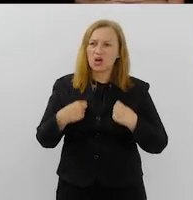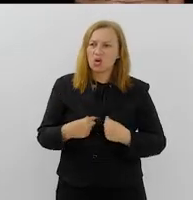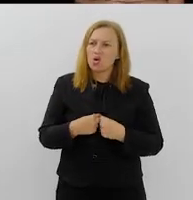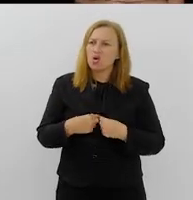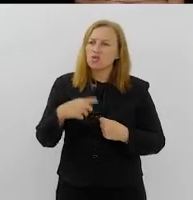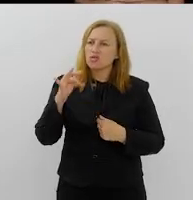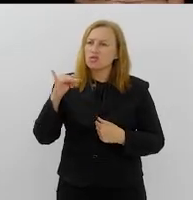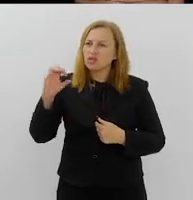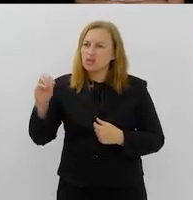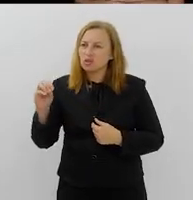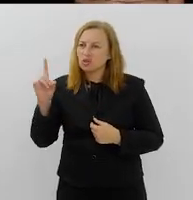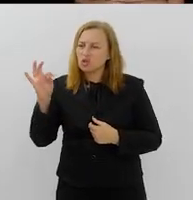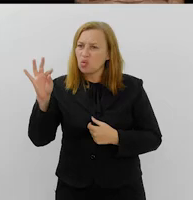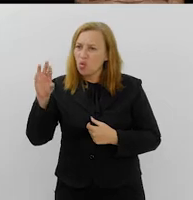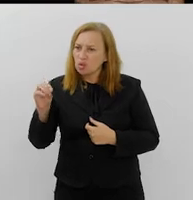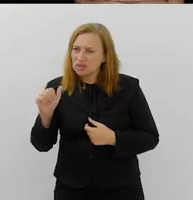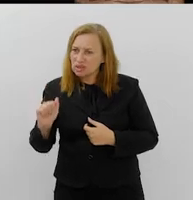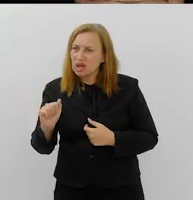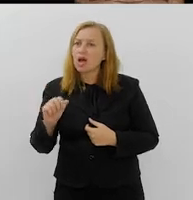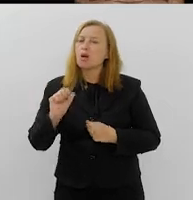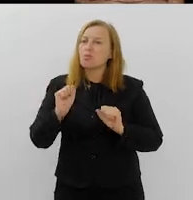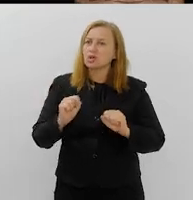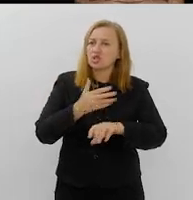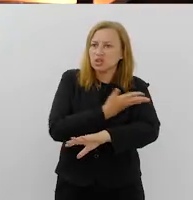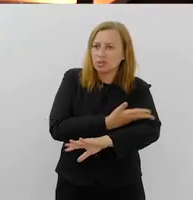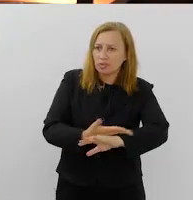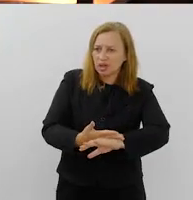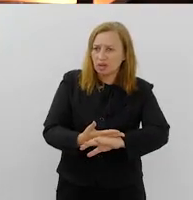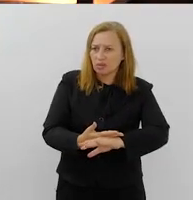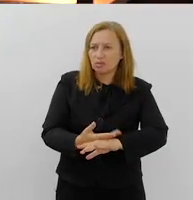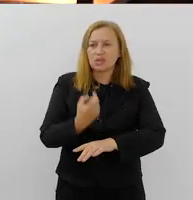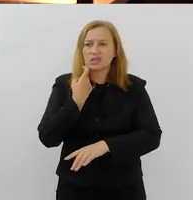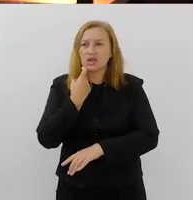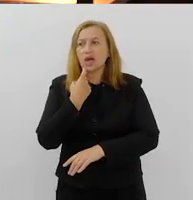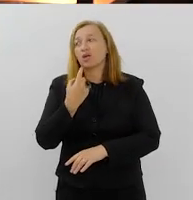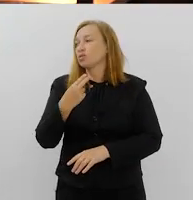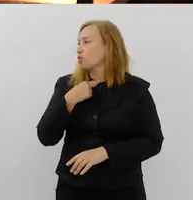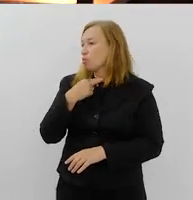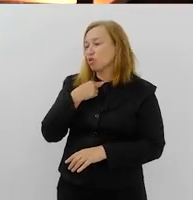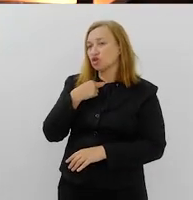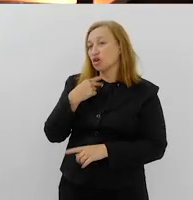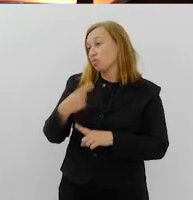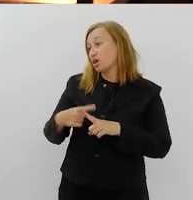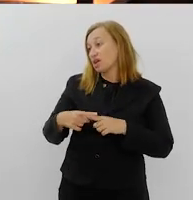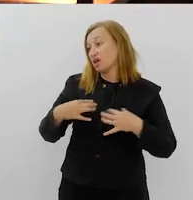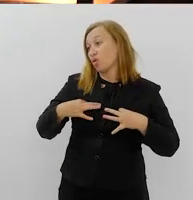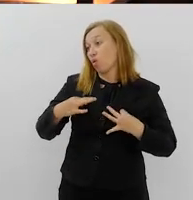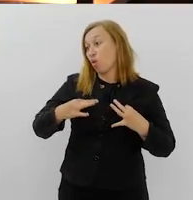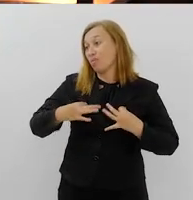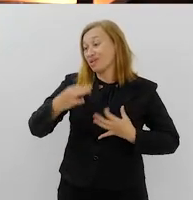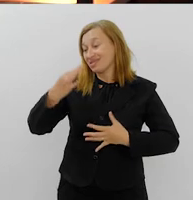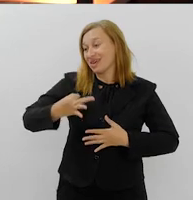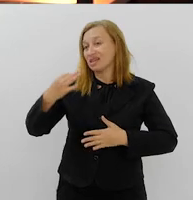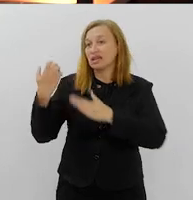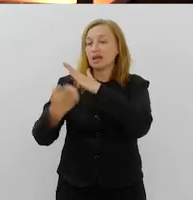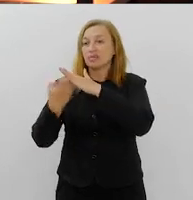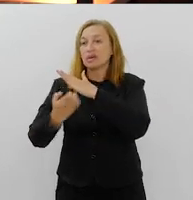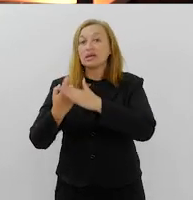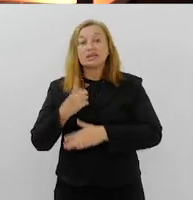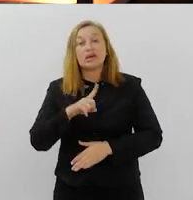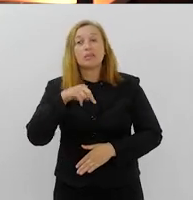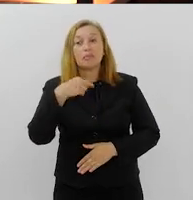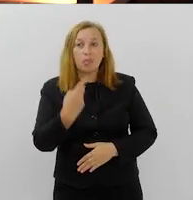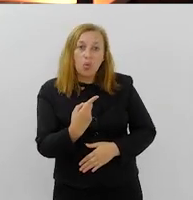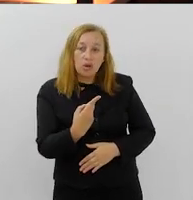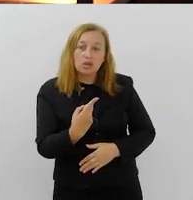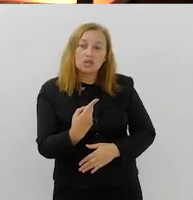por exemplo, podia ir de branco sexta-feira? Só não podia o branco porque tinha um uniforme, Certo. né? No início.